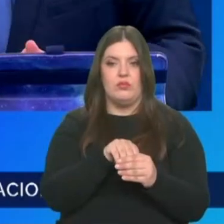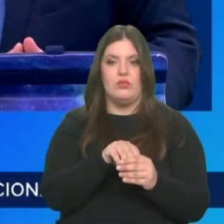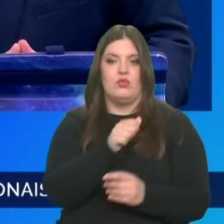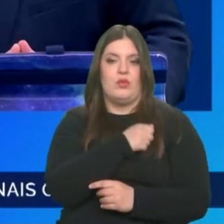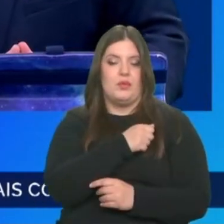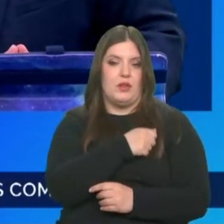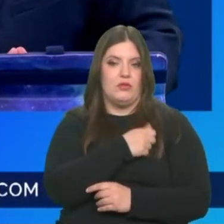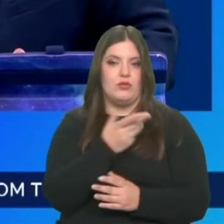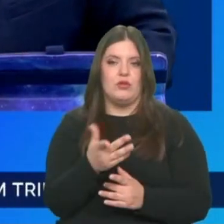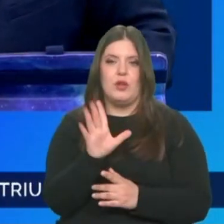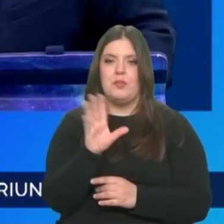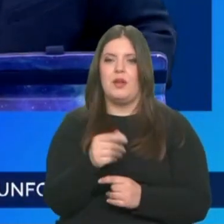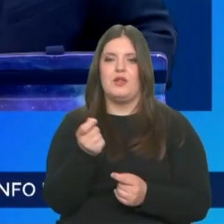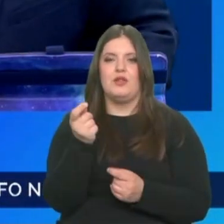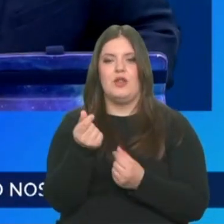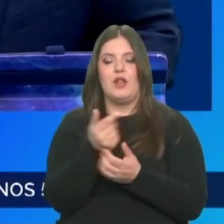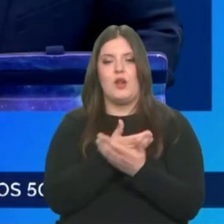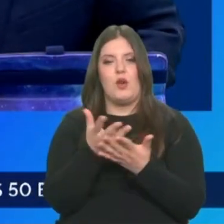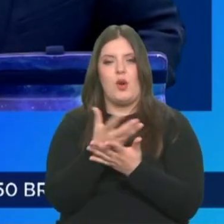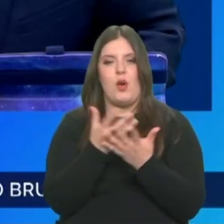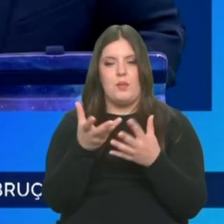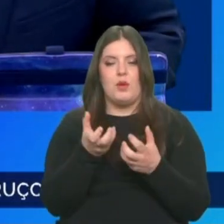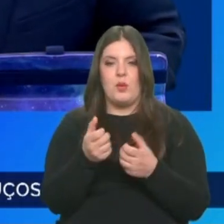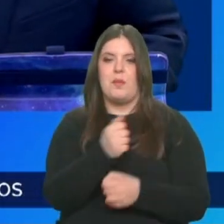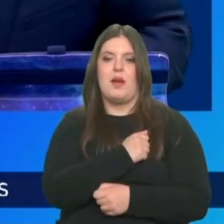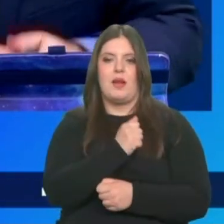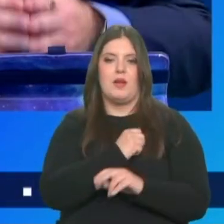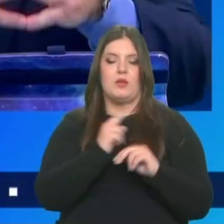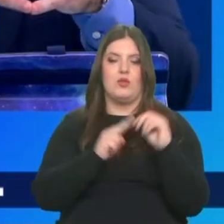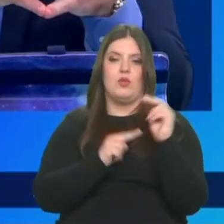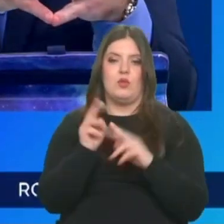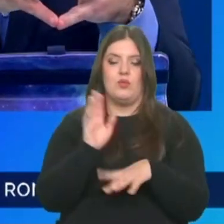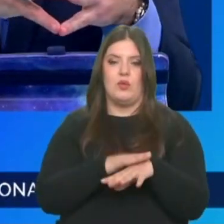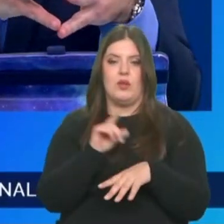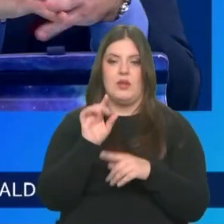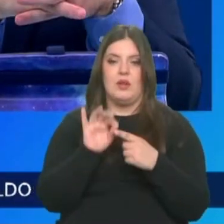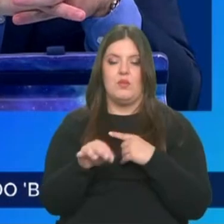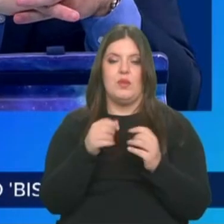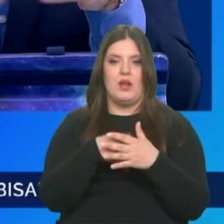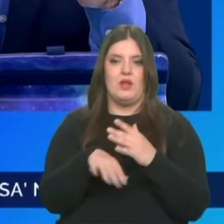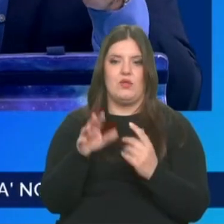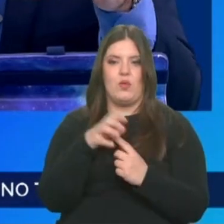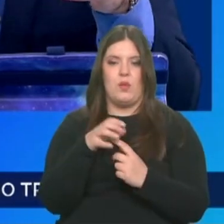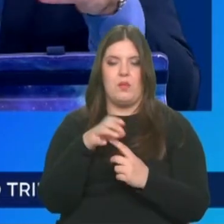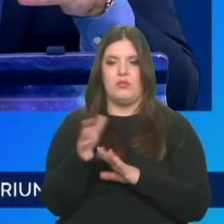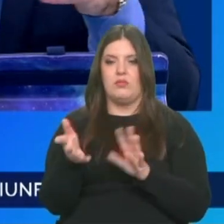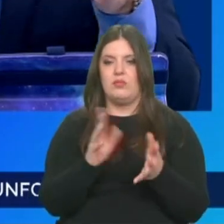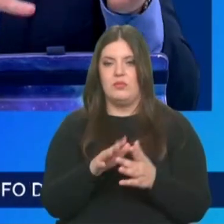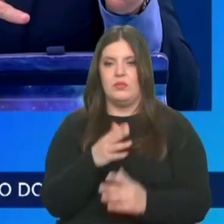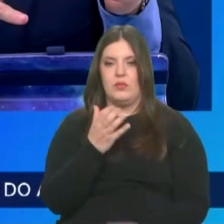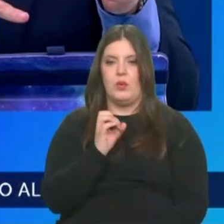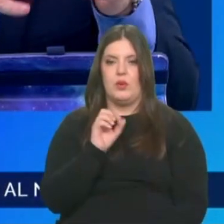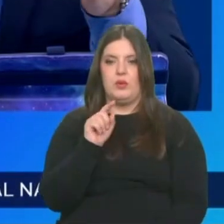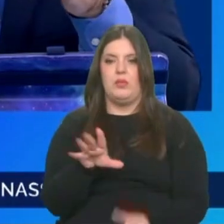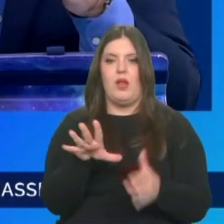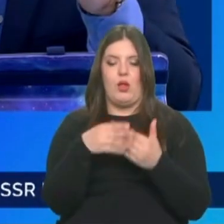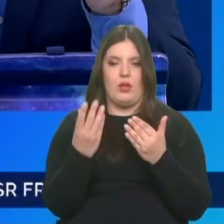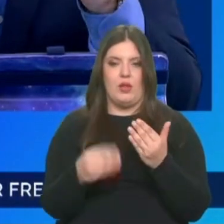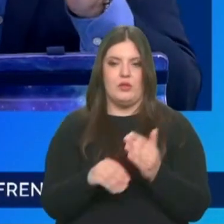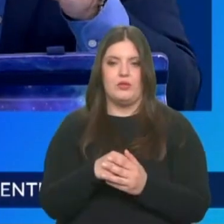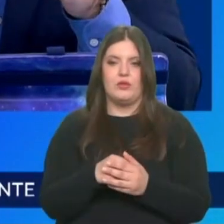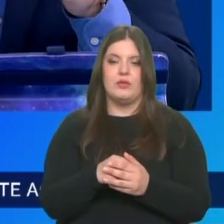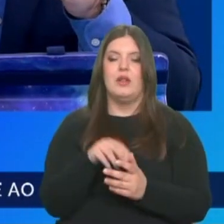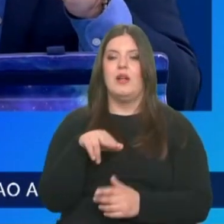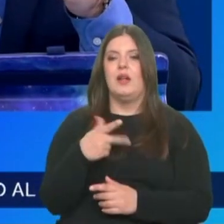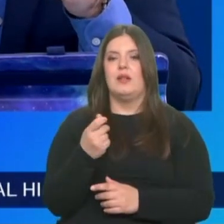habitats e é muito mais económico. Uma casa construída à custa deste tipo de raízes de cogumelos custa aproximadamente $8.000. E, portanto, a